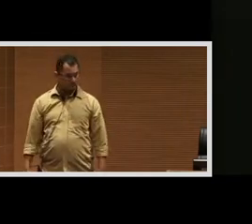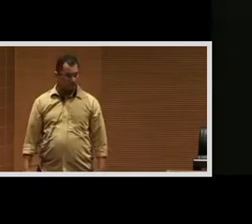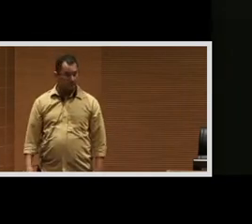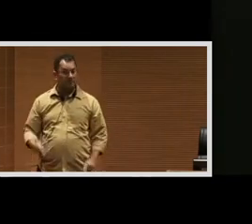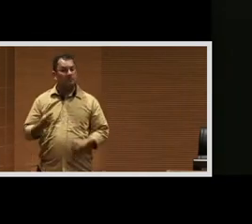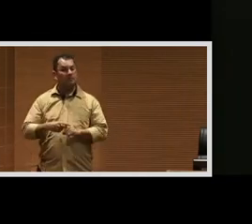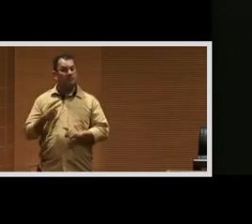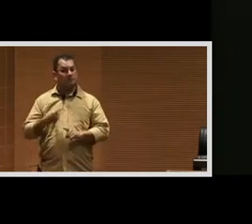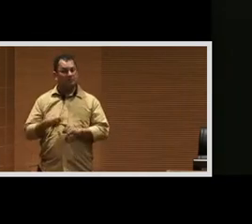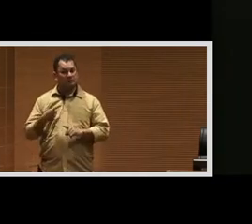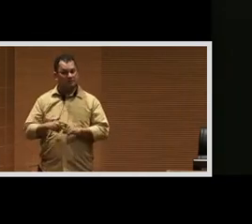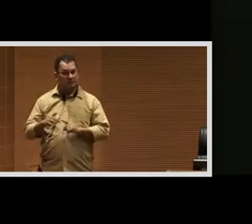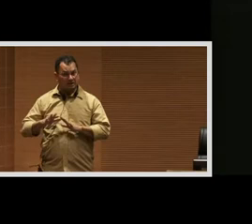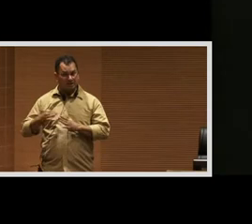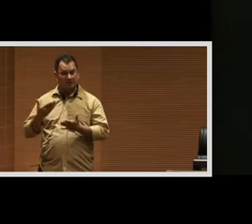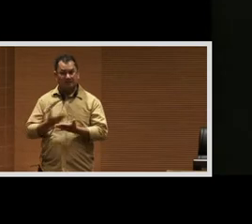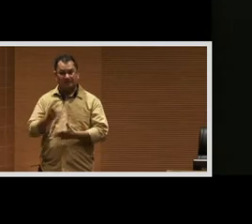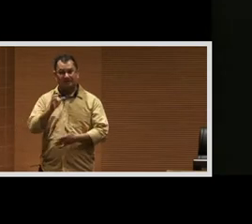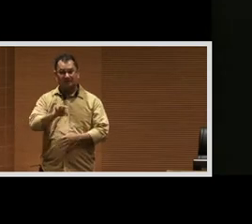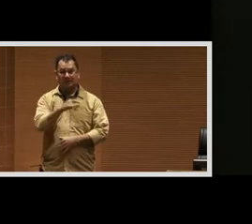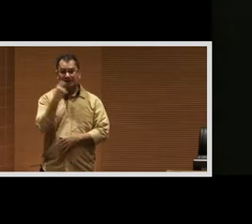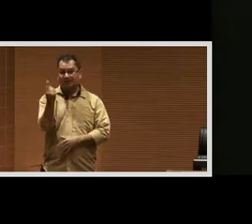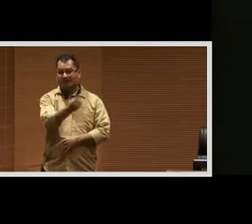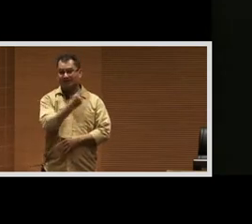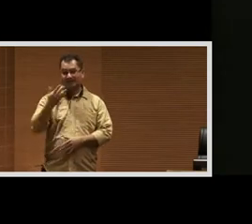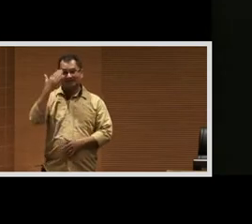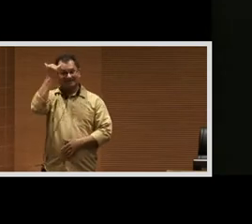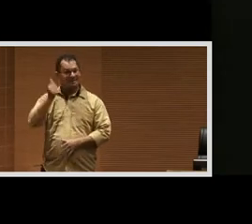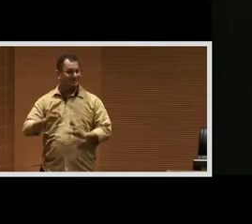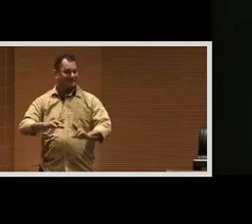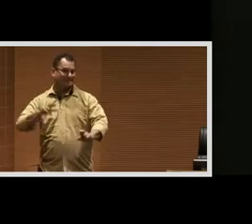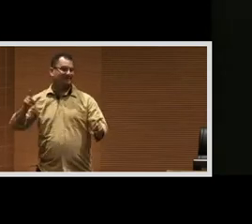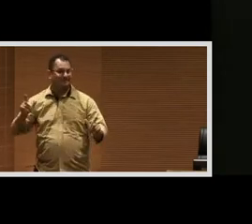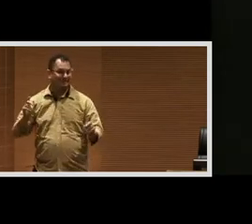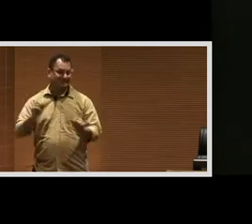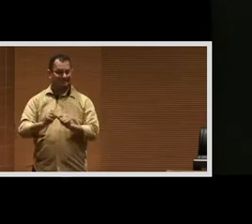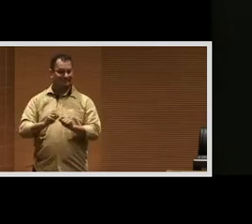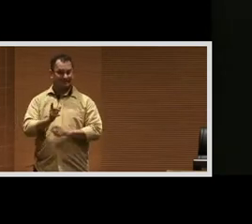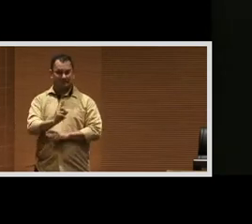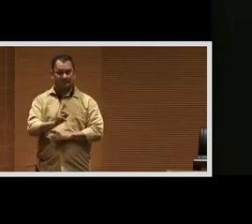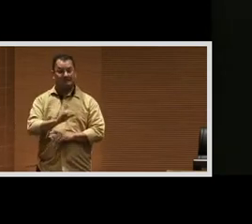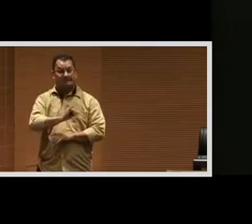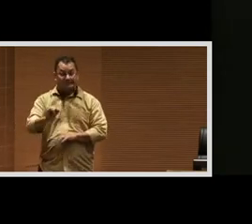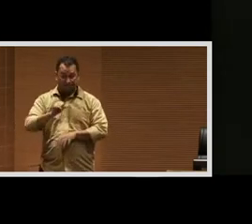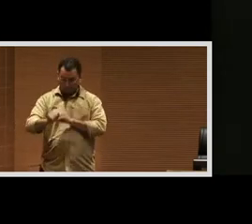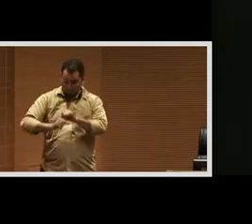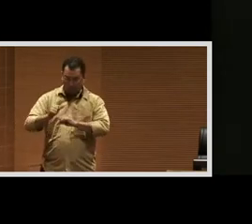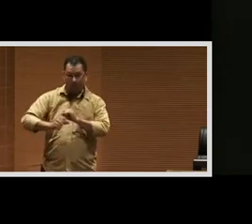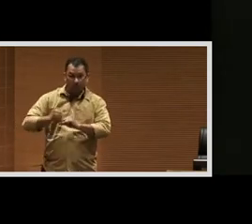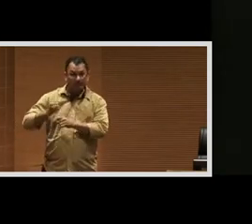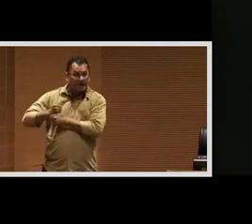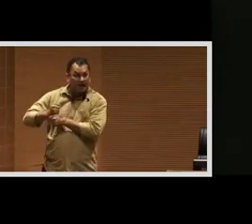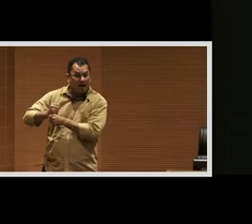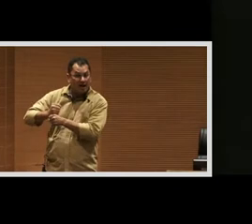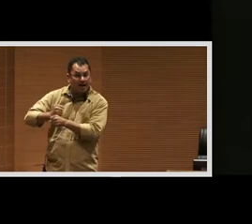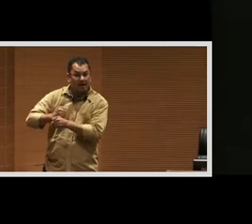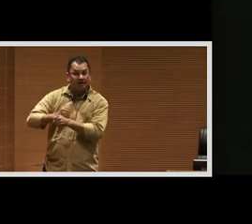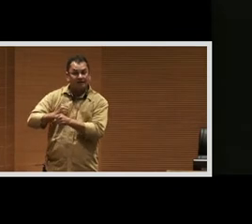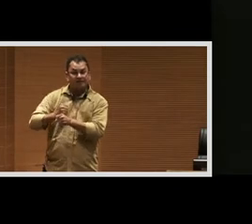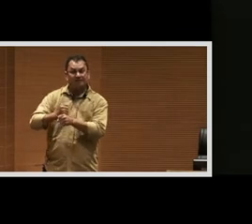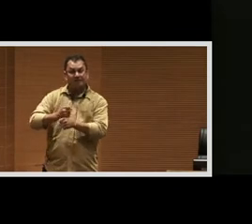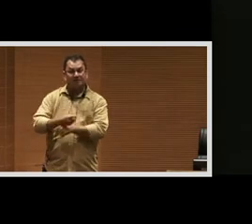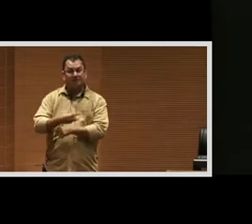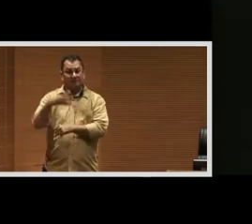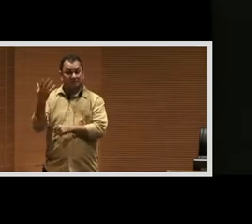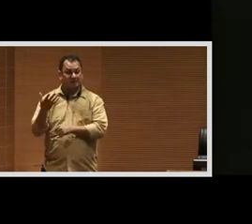Porque eles não... há de ser só nós que sabemos que deve ser diferente. Se não muda há tanto tempo, tantos educadores